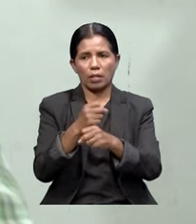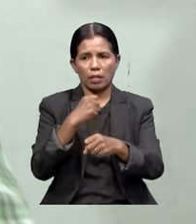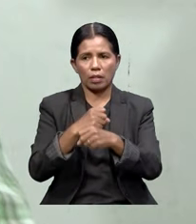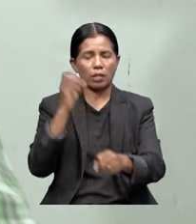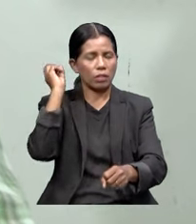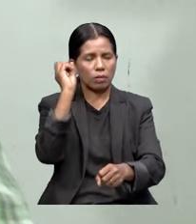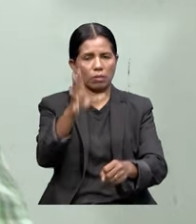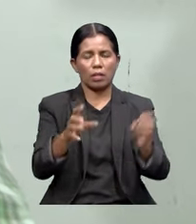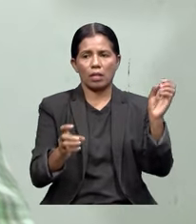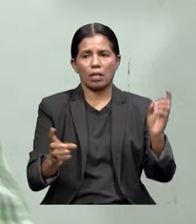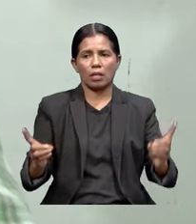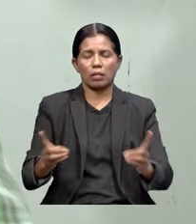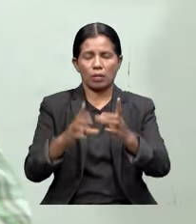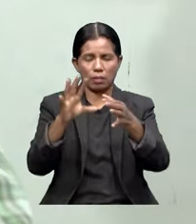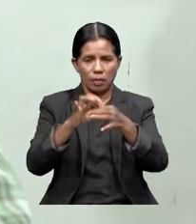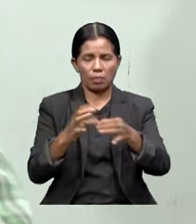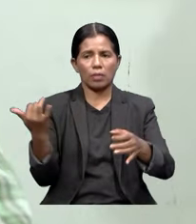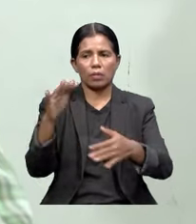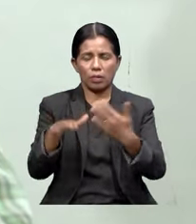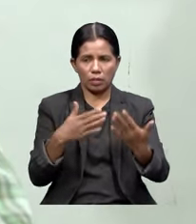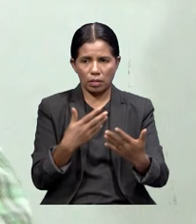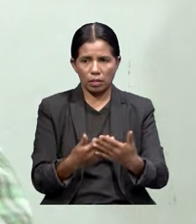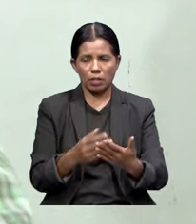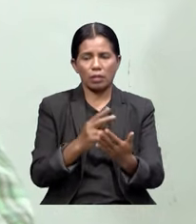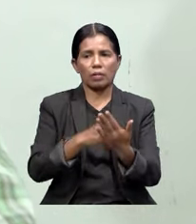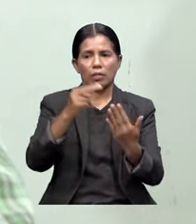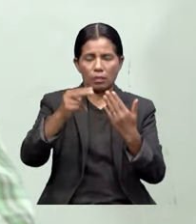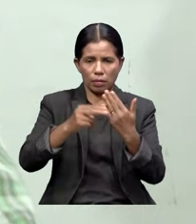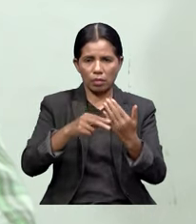suru membro sira aí de novembro na tuba